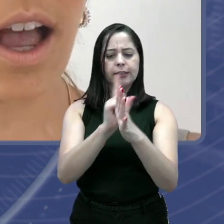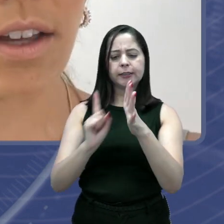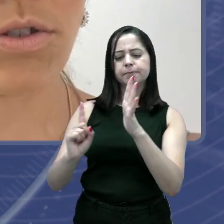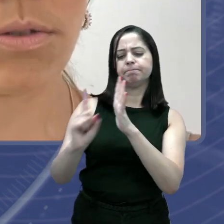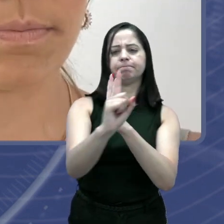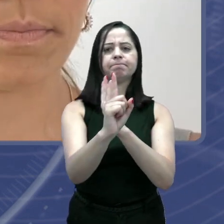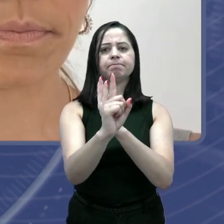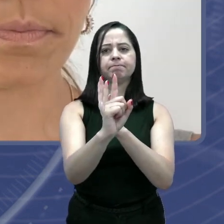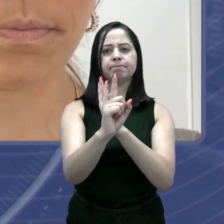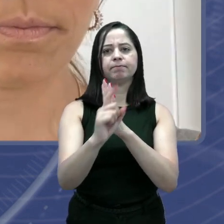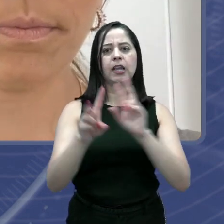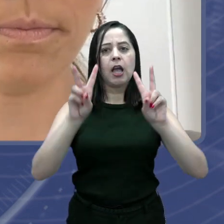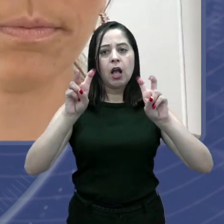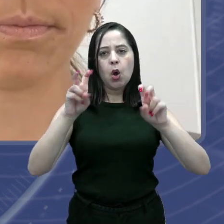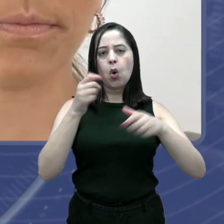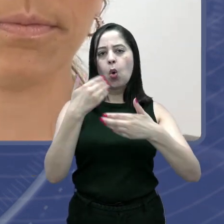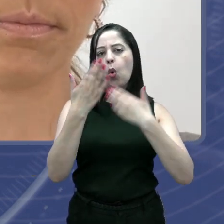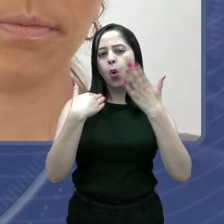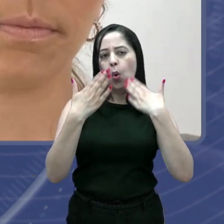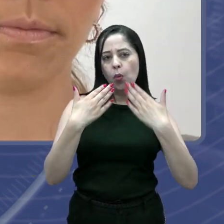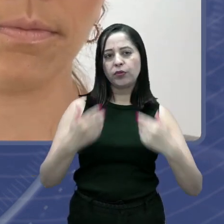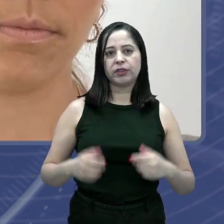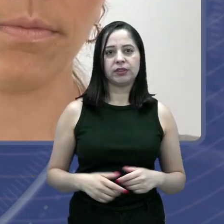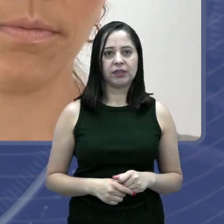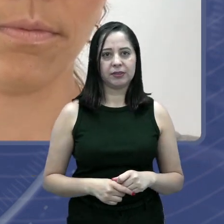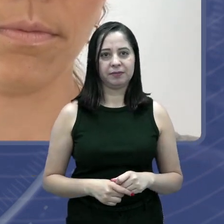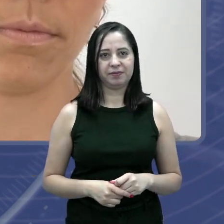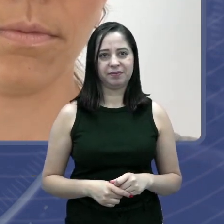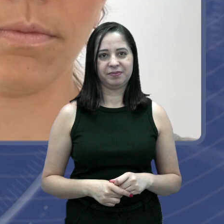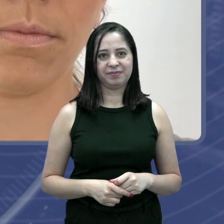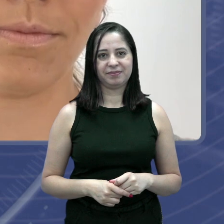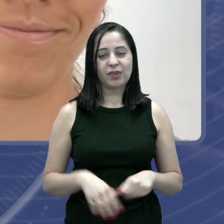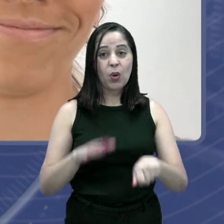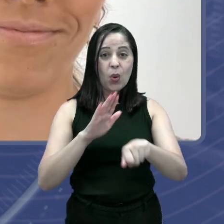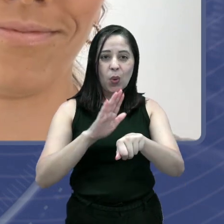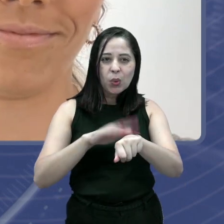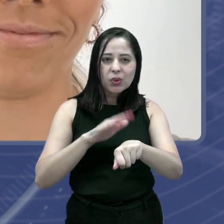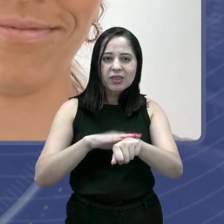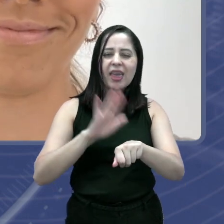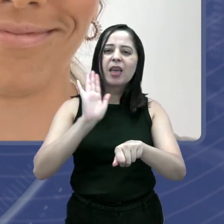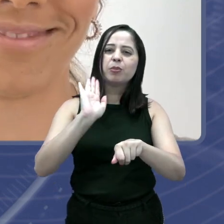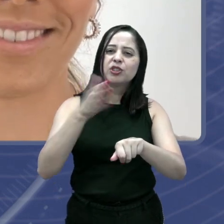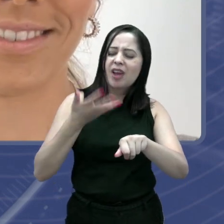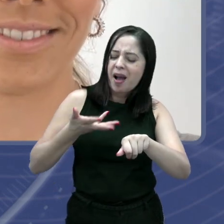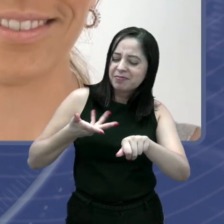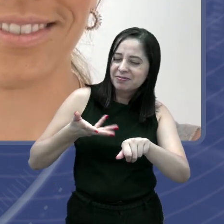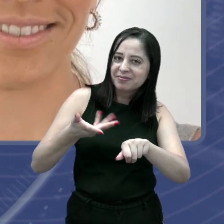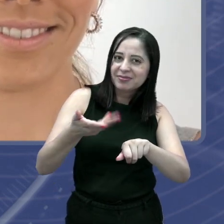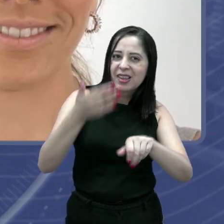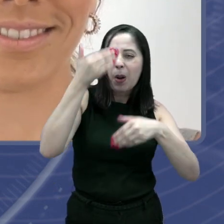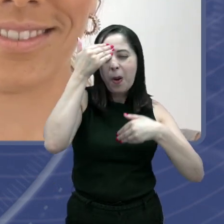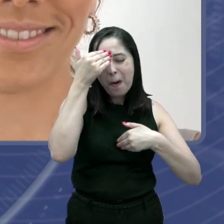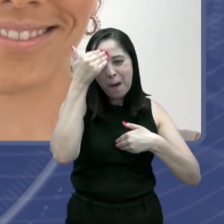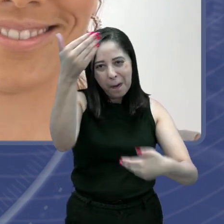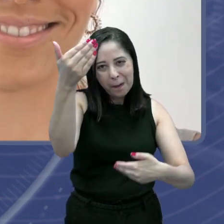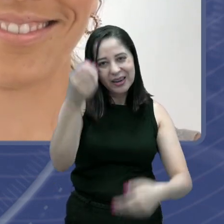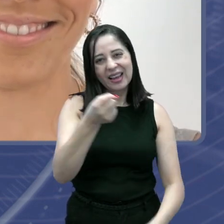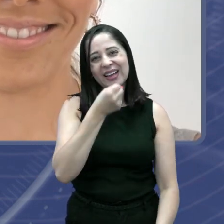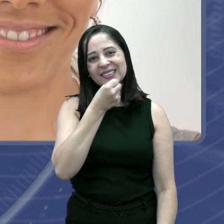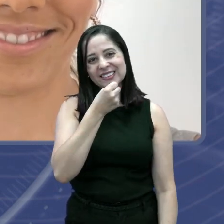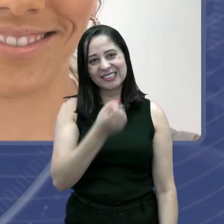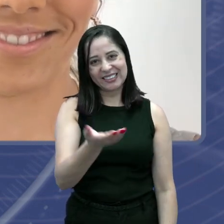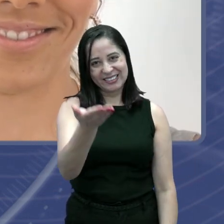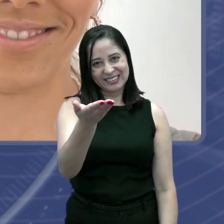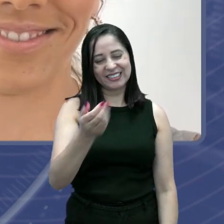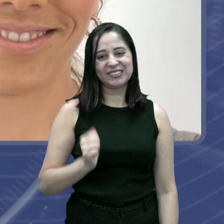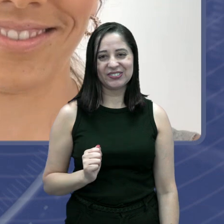nossa sociedade. Bacana. Isabela, o nosso tempo está bem apertado, mas eu quero te agradecer, viu, por ter tirado